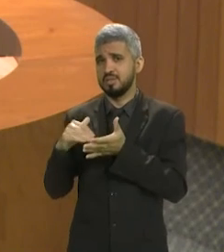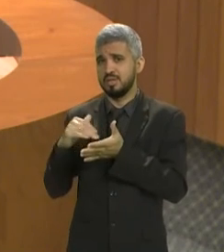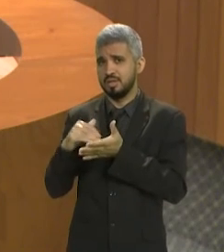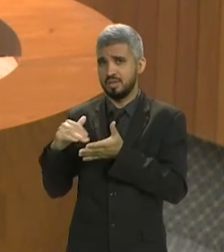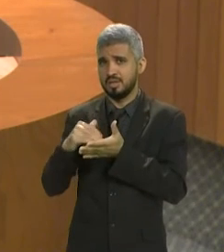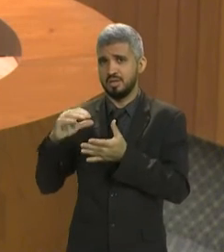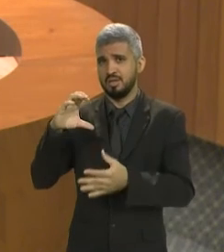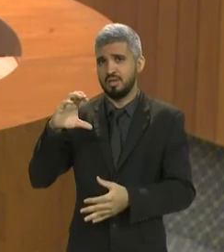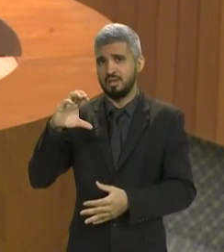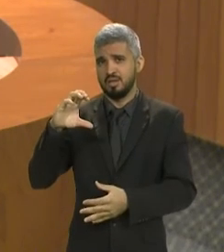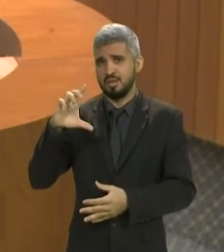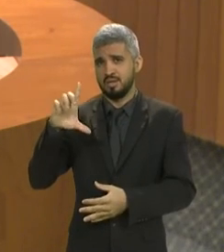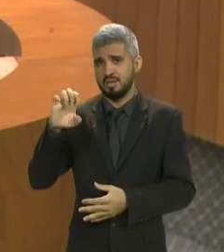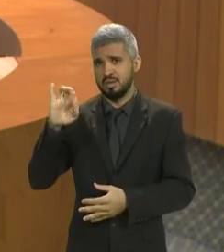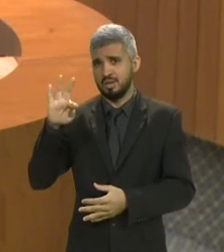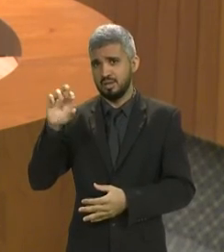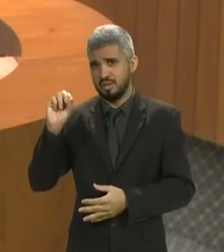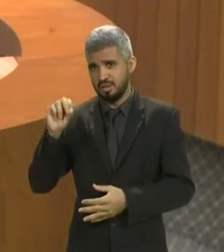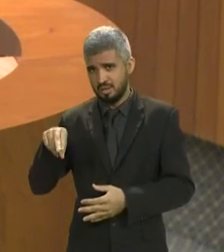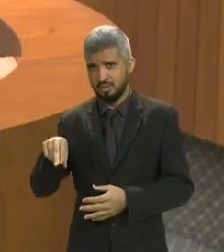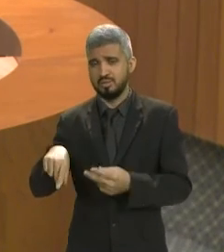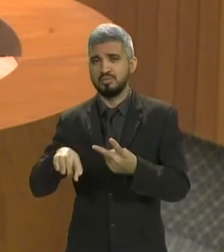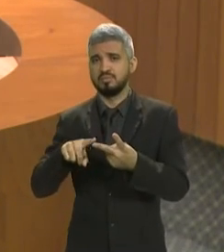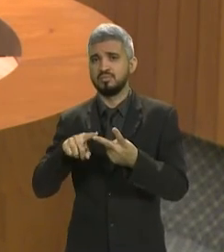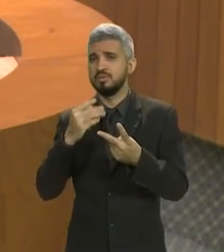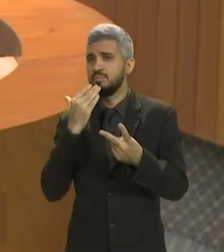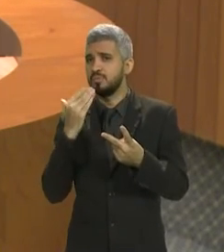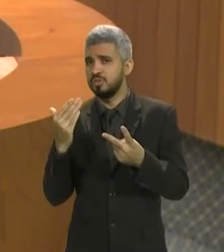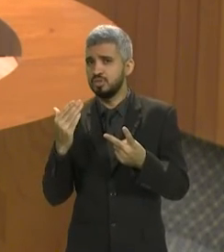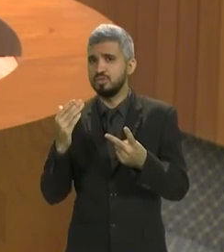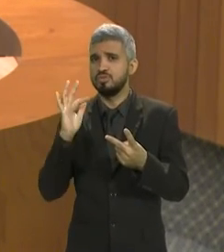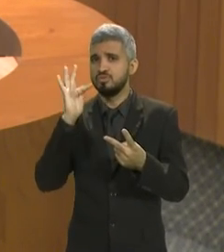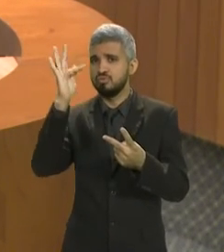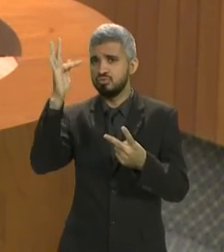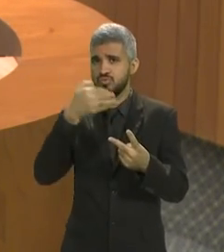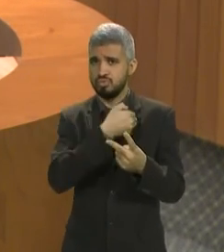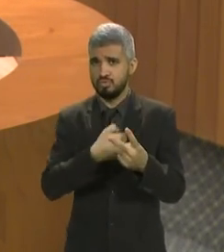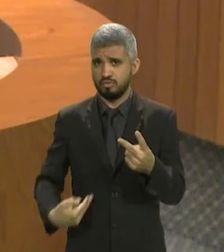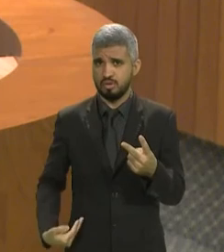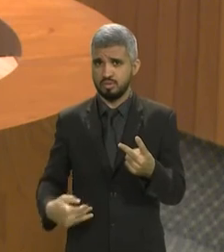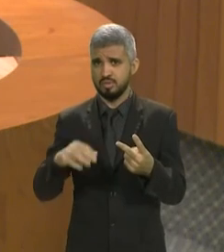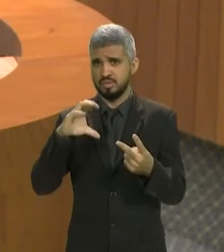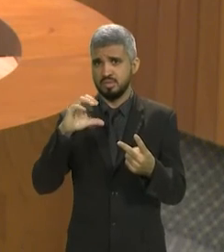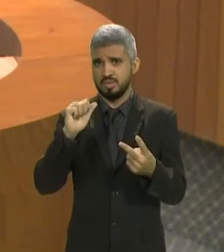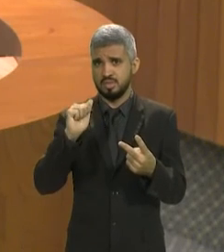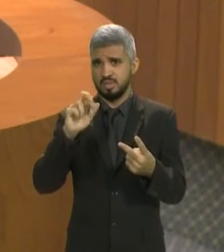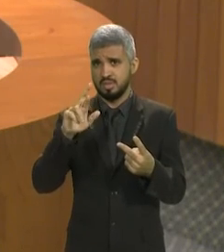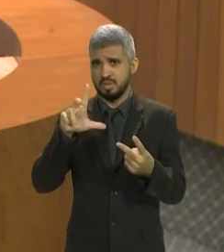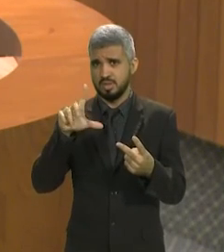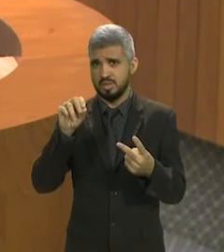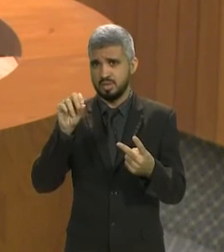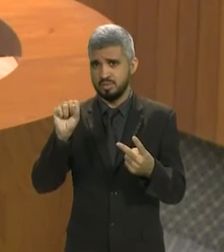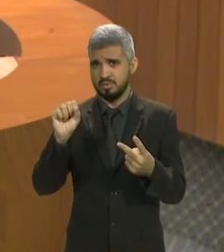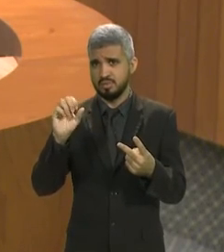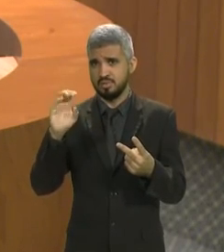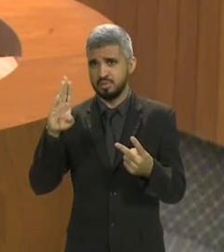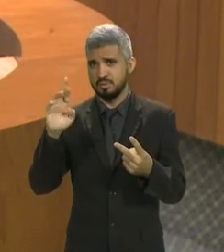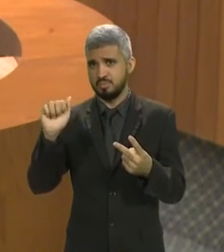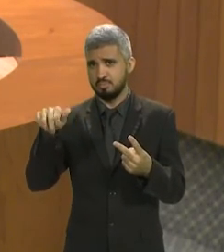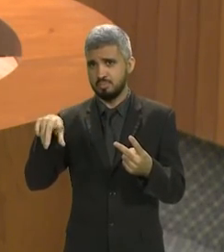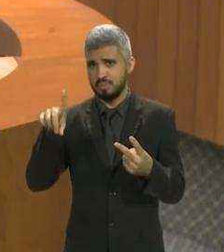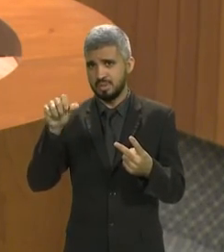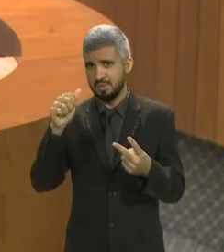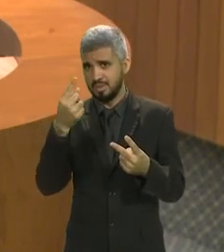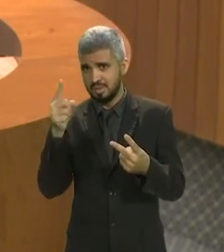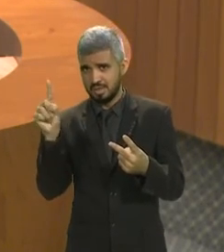futuro governador Carlos Brandão, fica aqui o meu agradecimento ao governador atual Flávio Dino, que já fez inúmeras